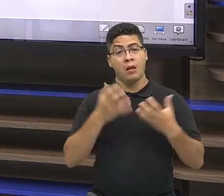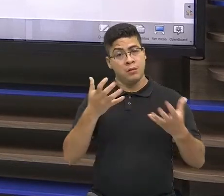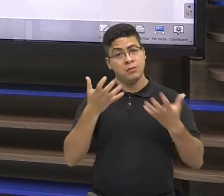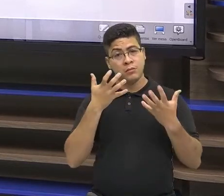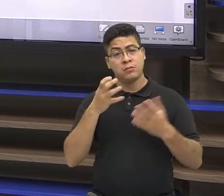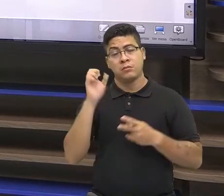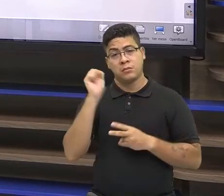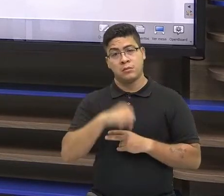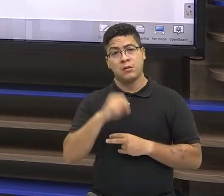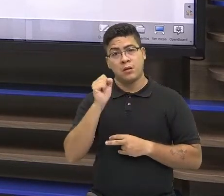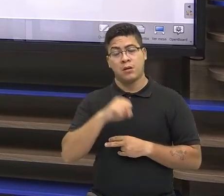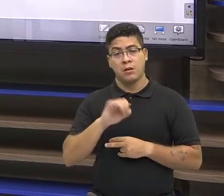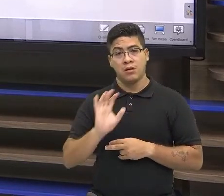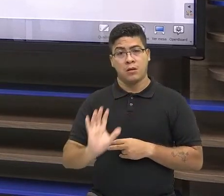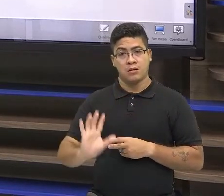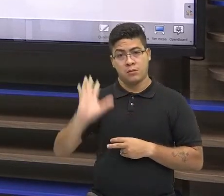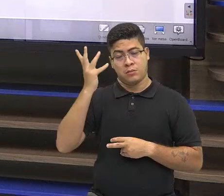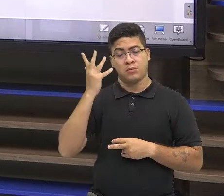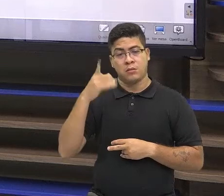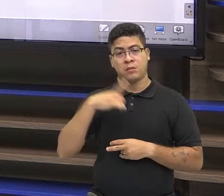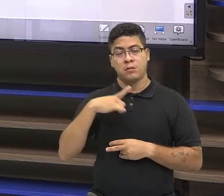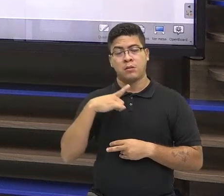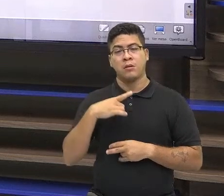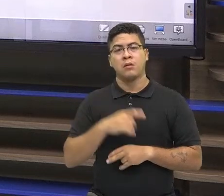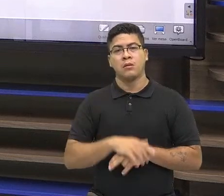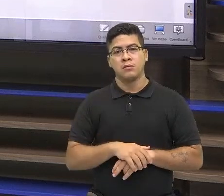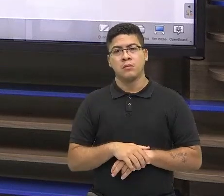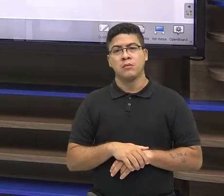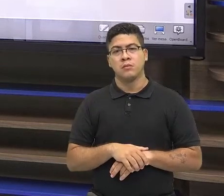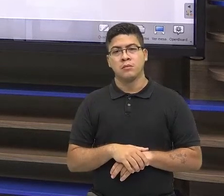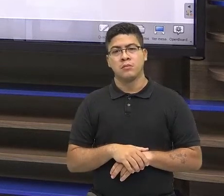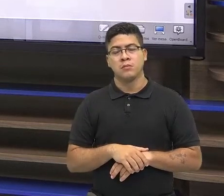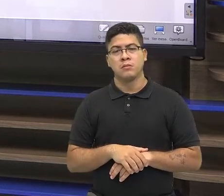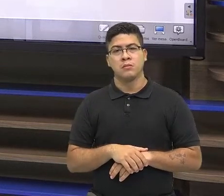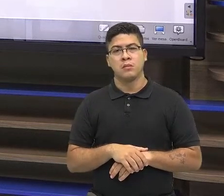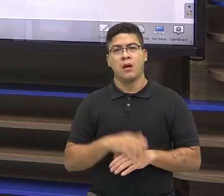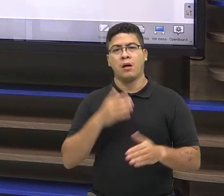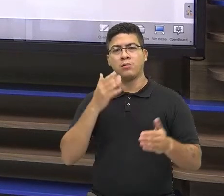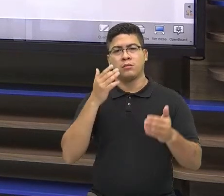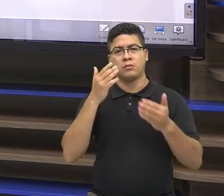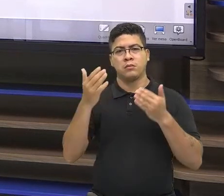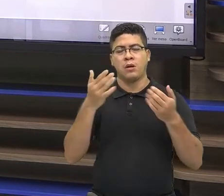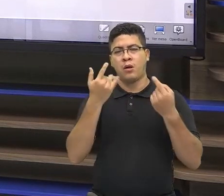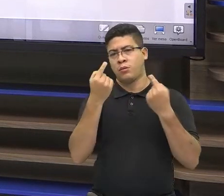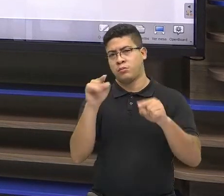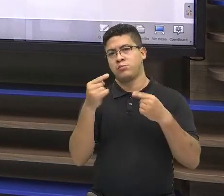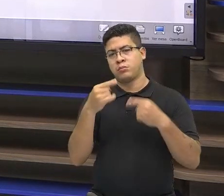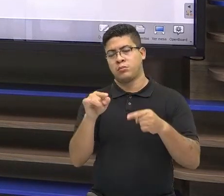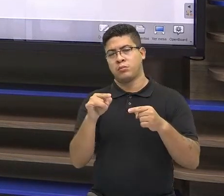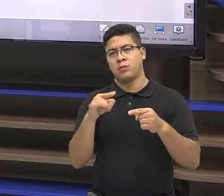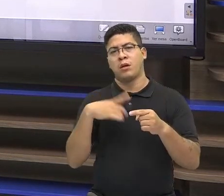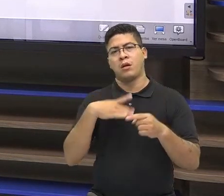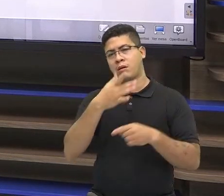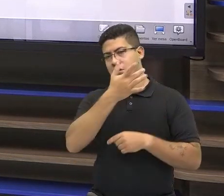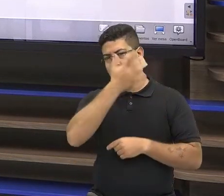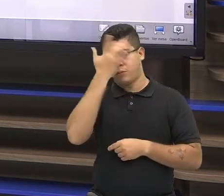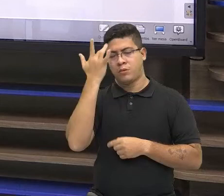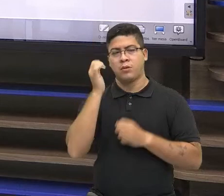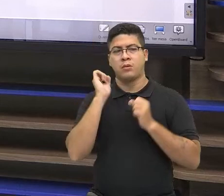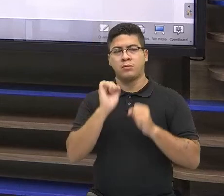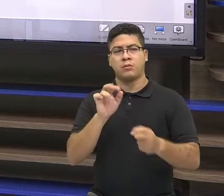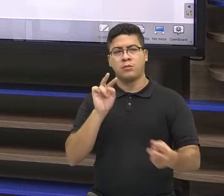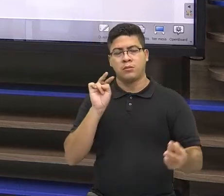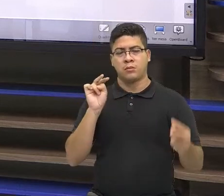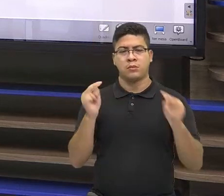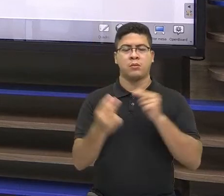que houvesse essa parte crítica, que as pessoas pudessem olhar e